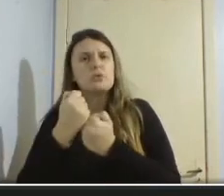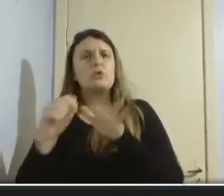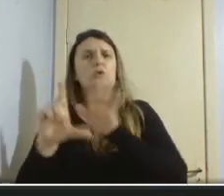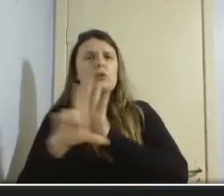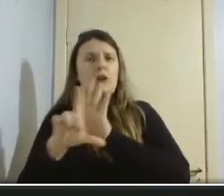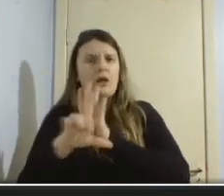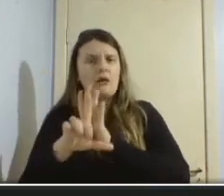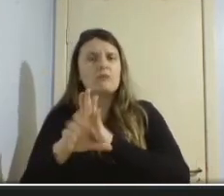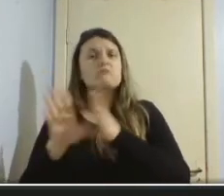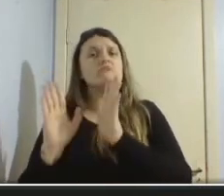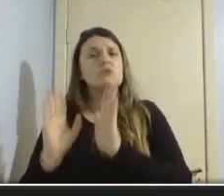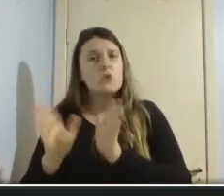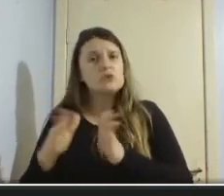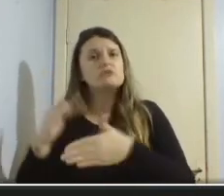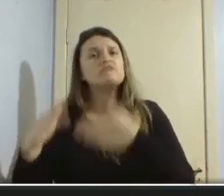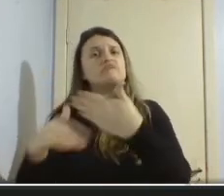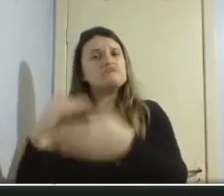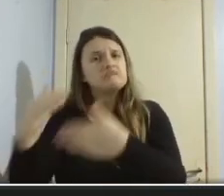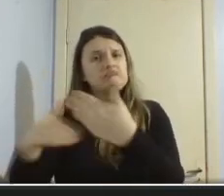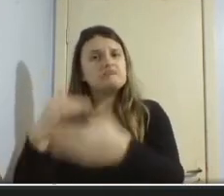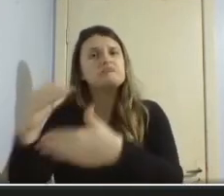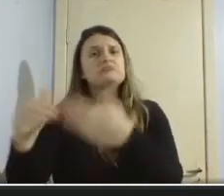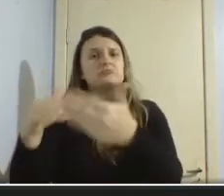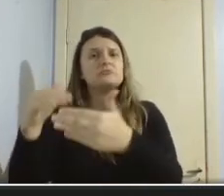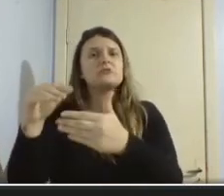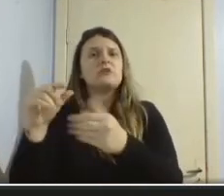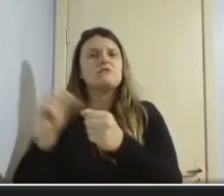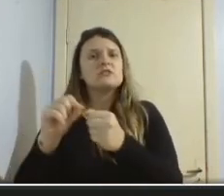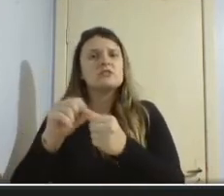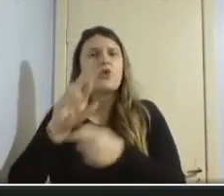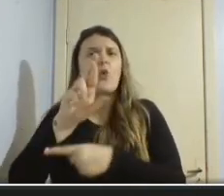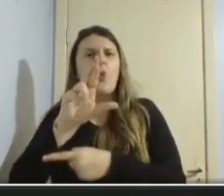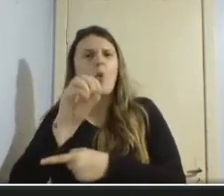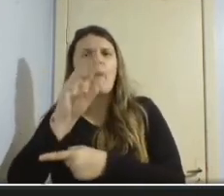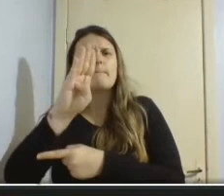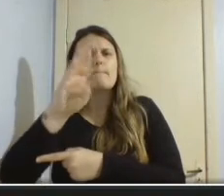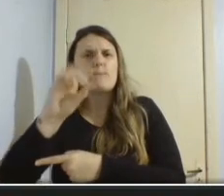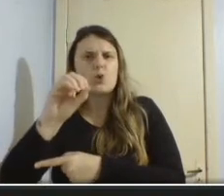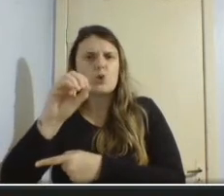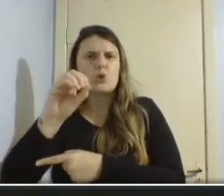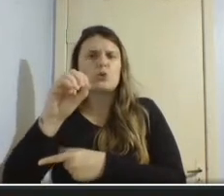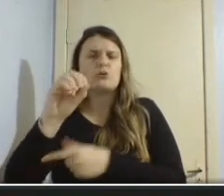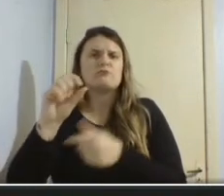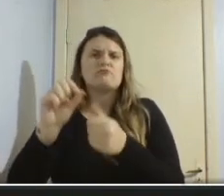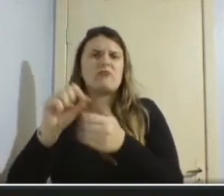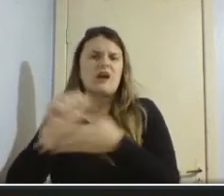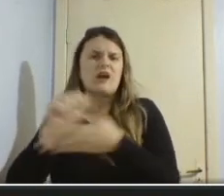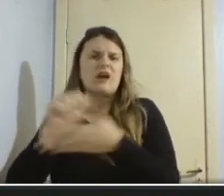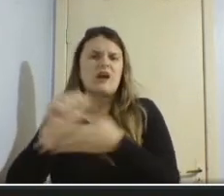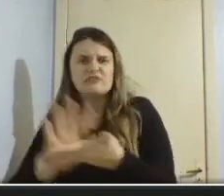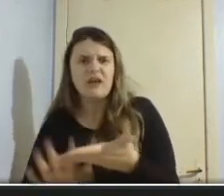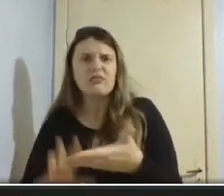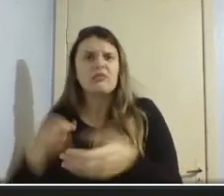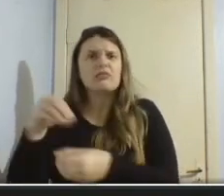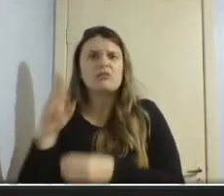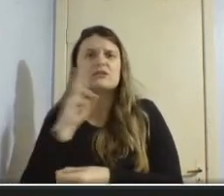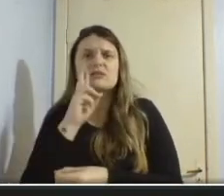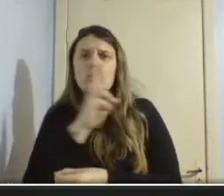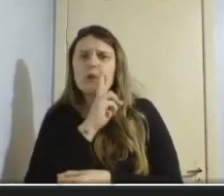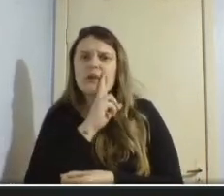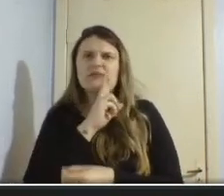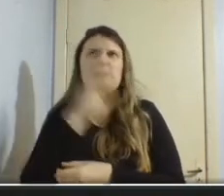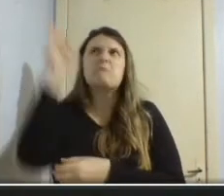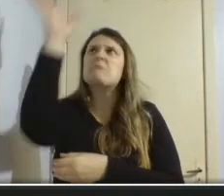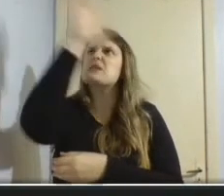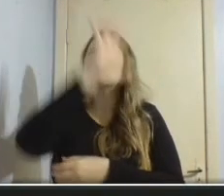estão informatizando e robotizando, né, as atividades dentro dos restaurantes espalhados pelo Brasil todo. Um